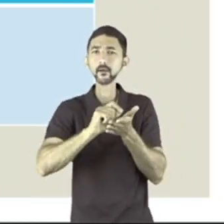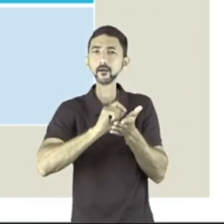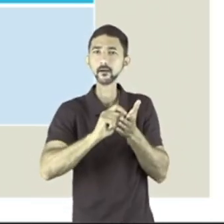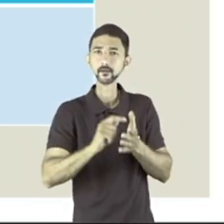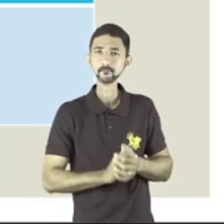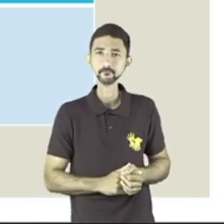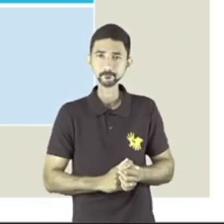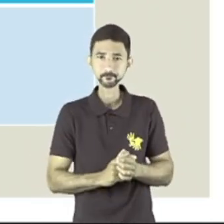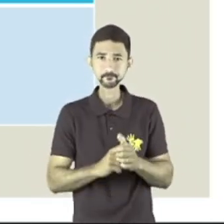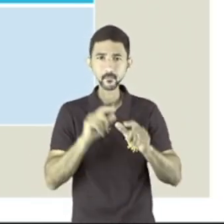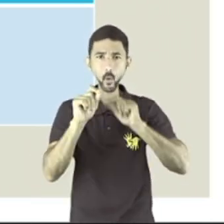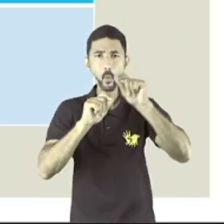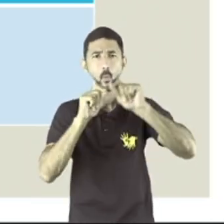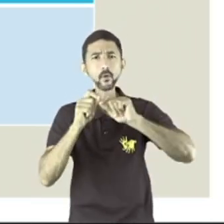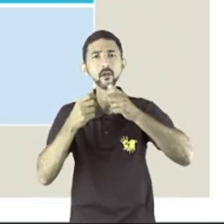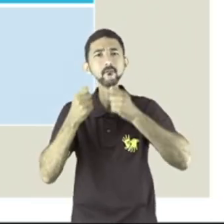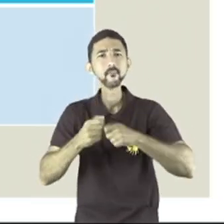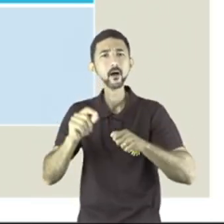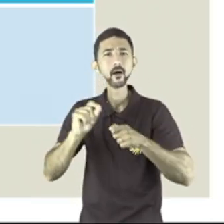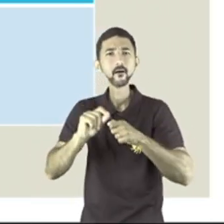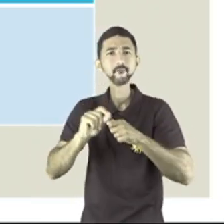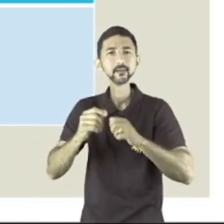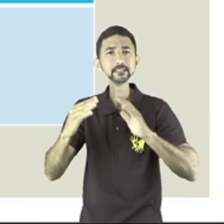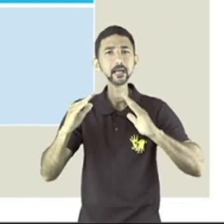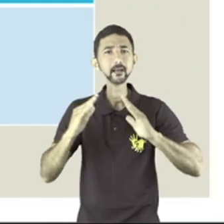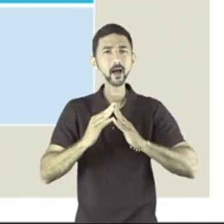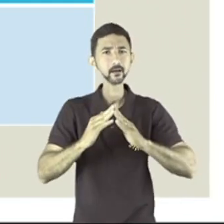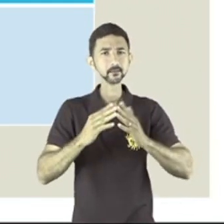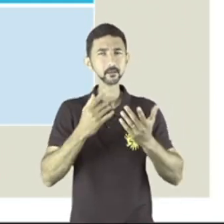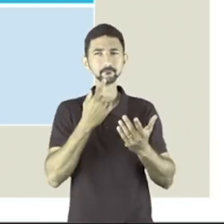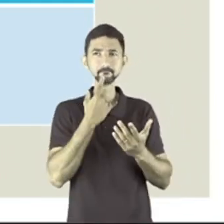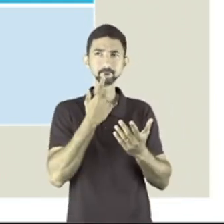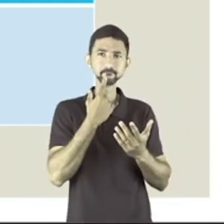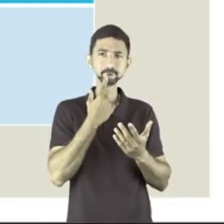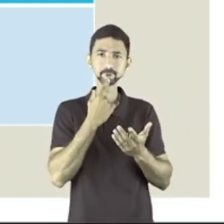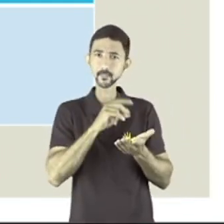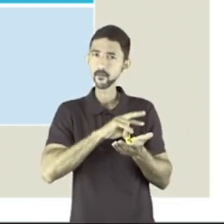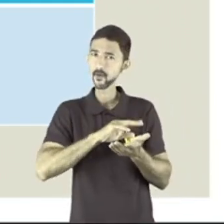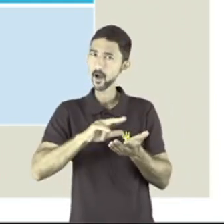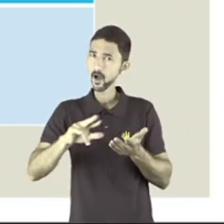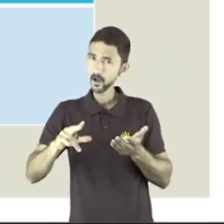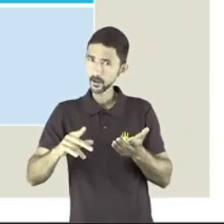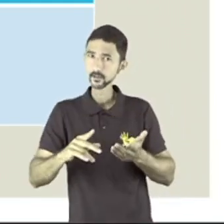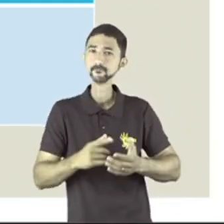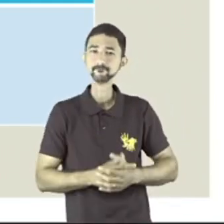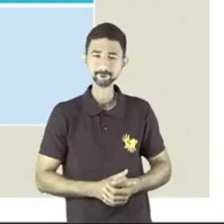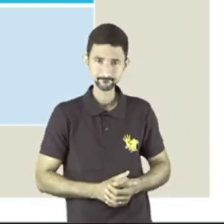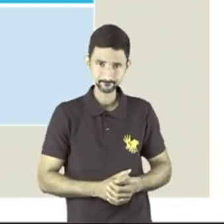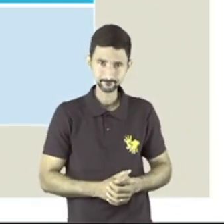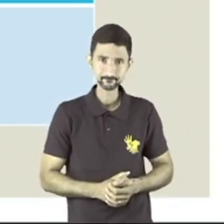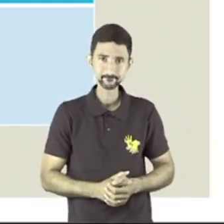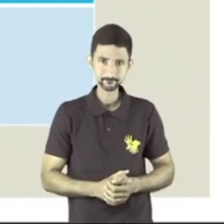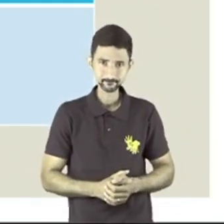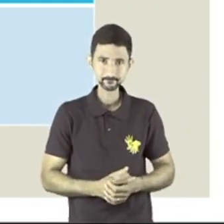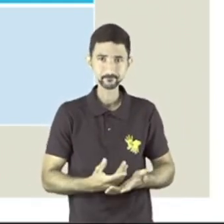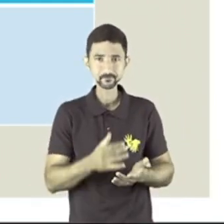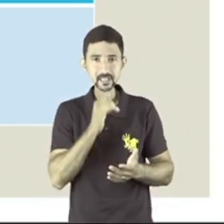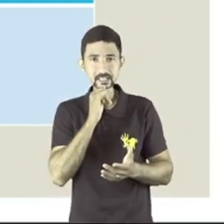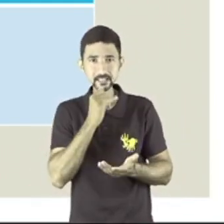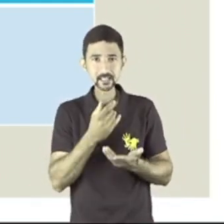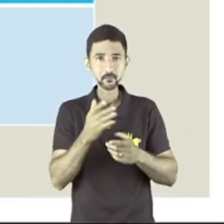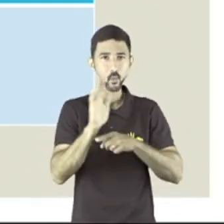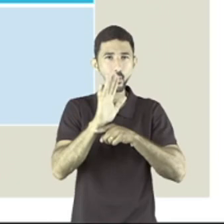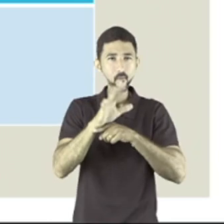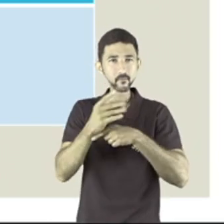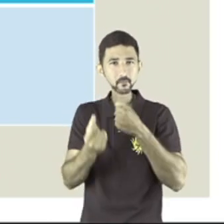é o que eu posso fazer em casa. Muitas coisas eu tenho certeza. Né? Por exemplo, um